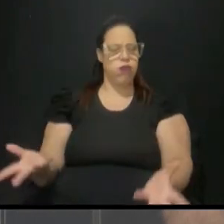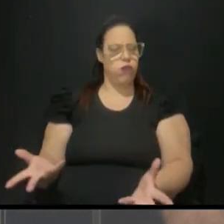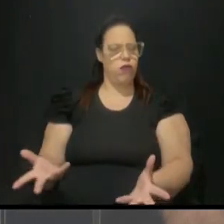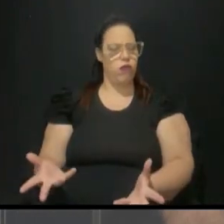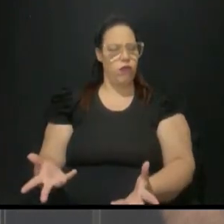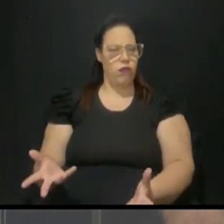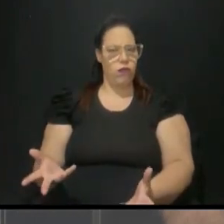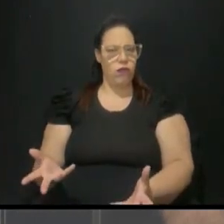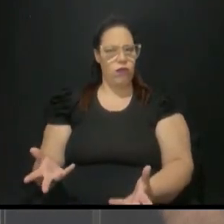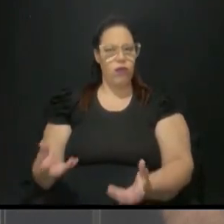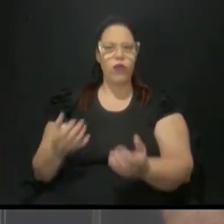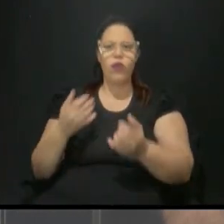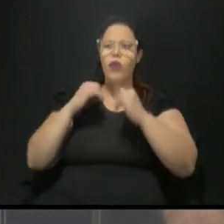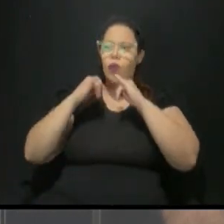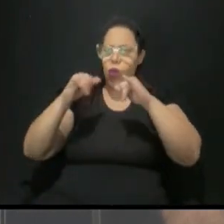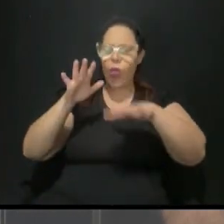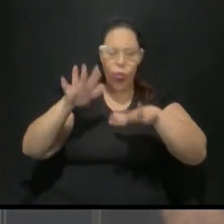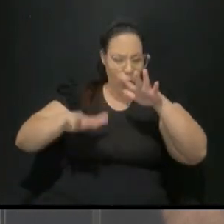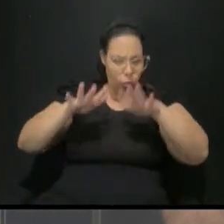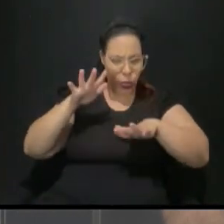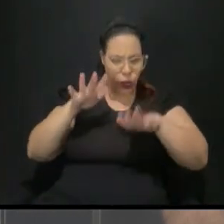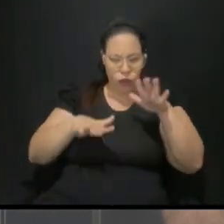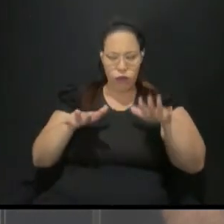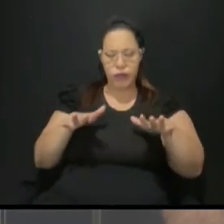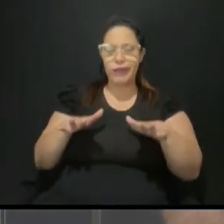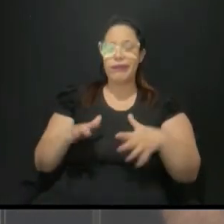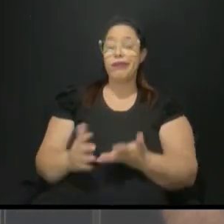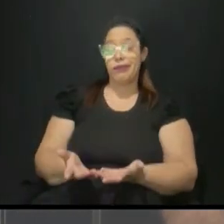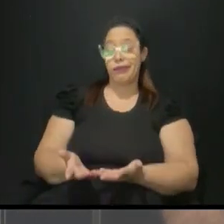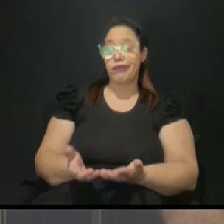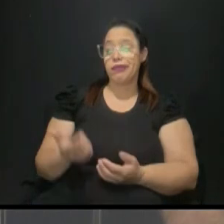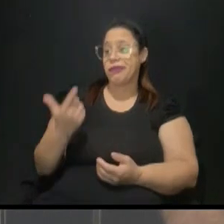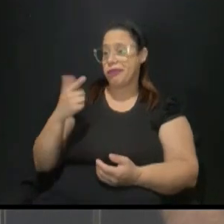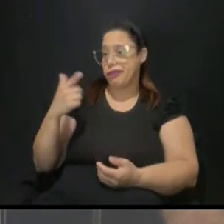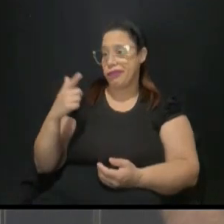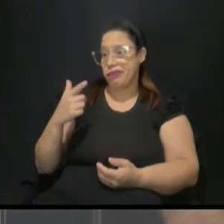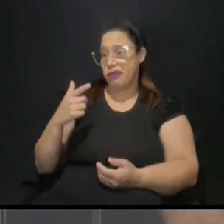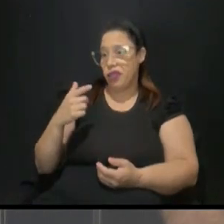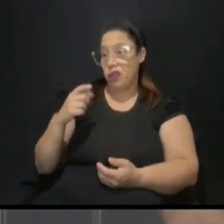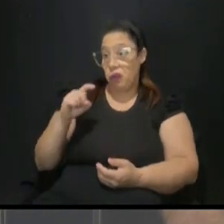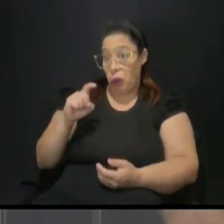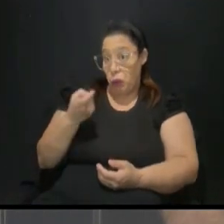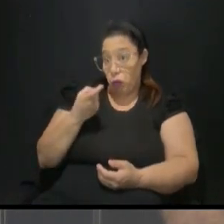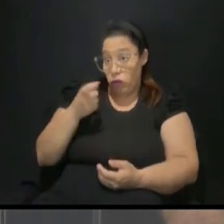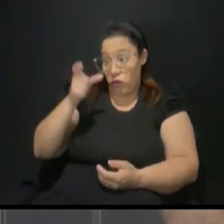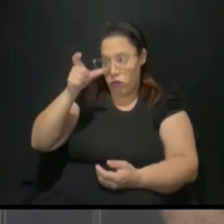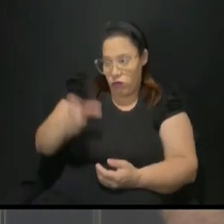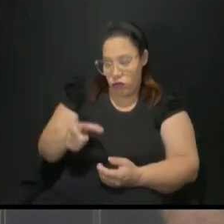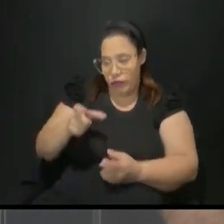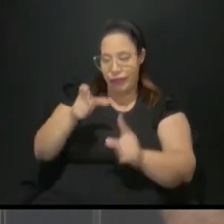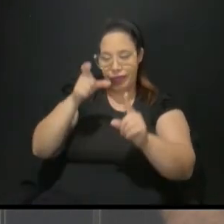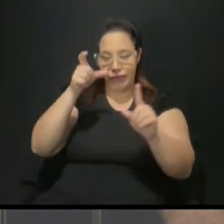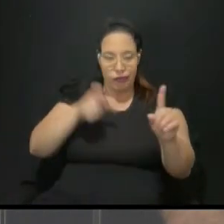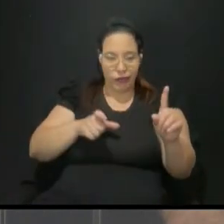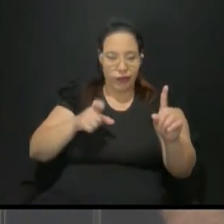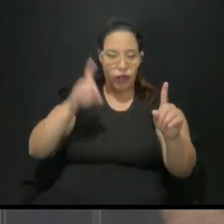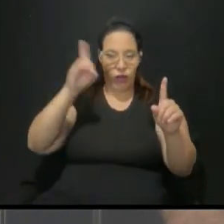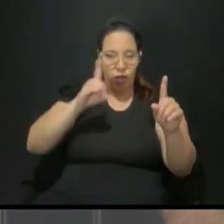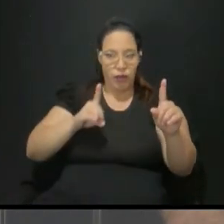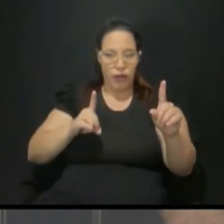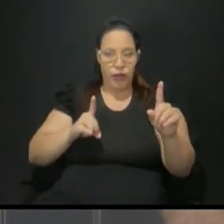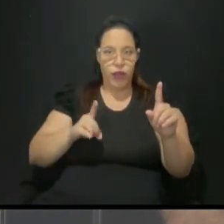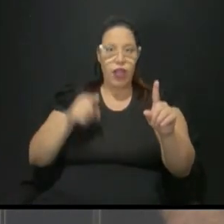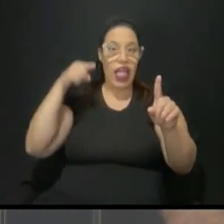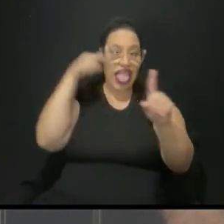do movimento, não preciso ter a vírgula da pessoa com deficiência, eu estou dizendo da pessoa,